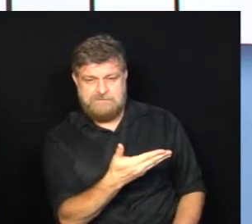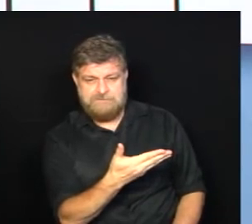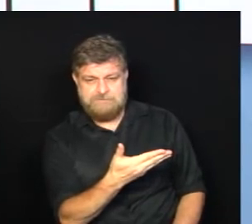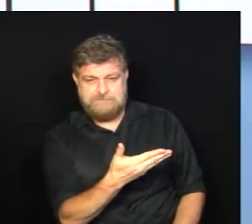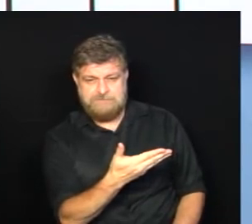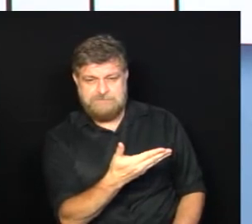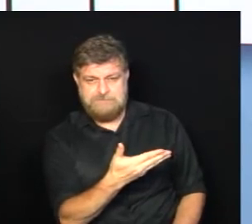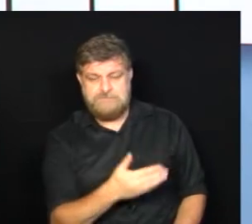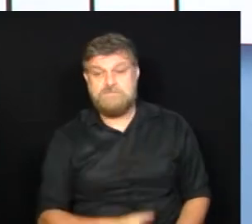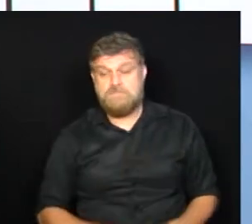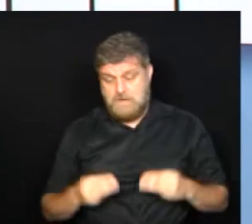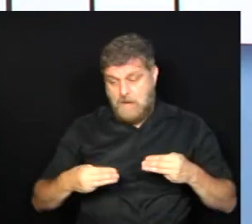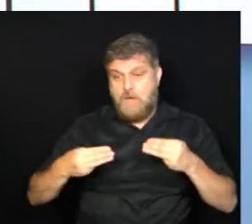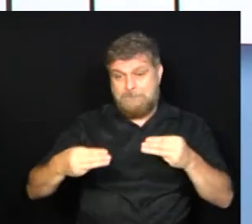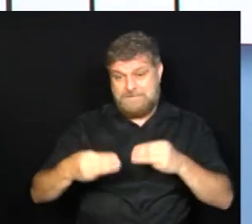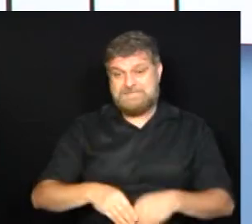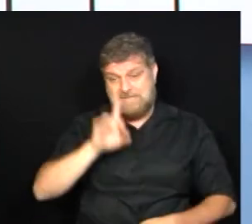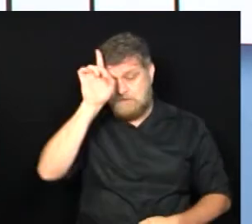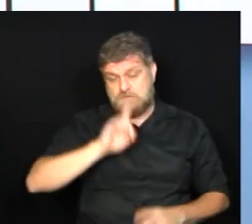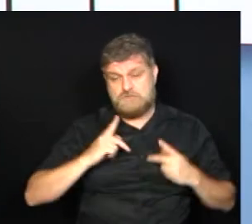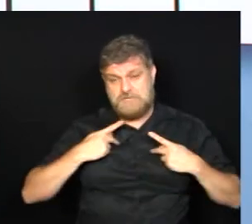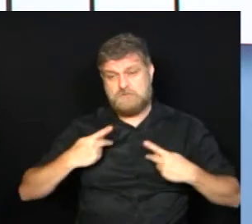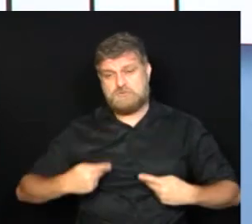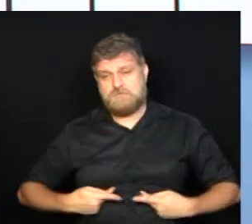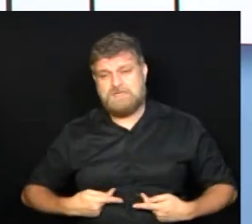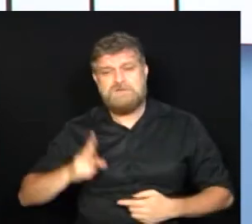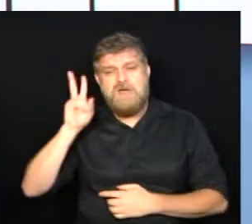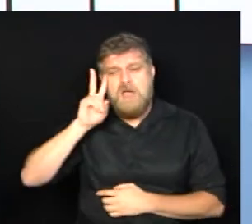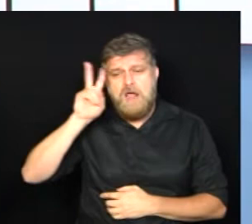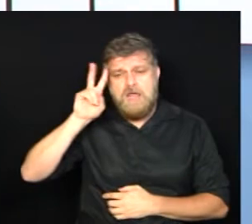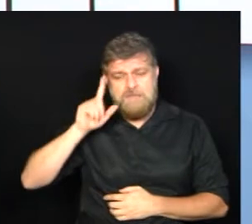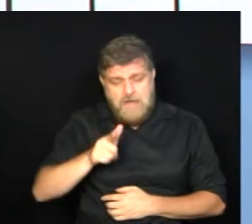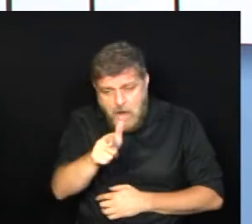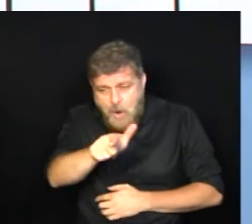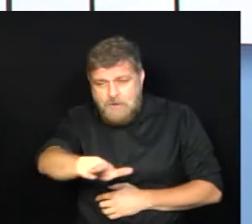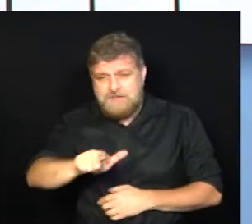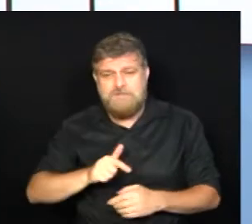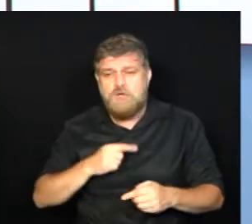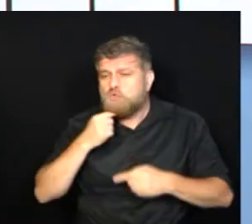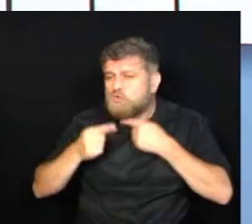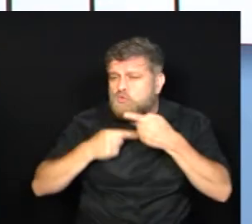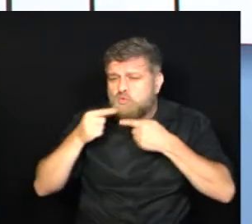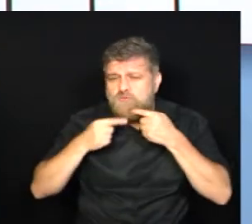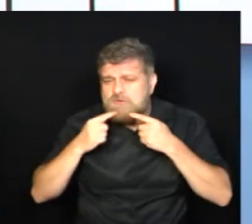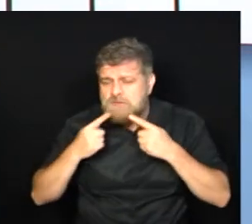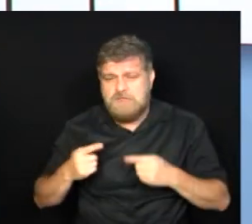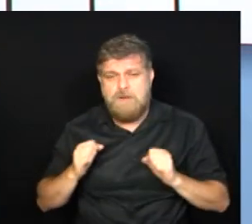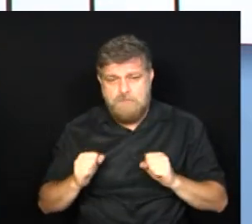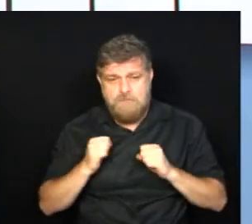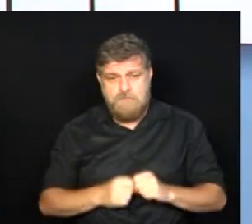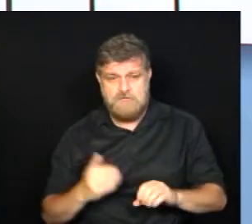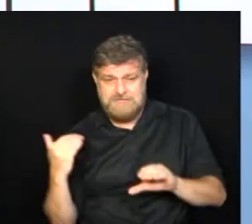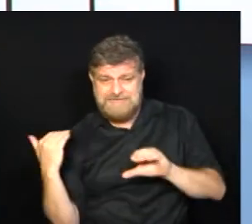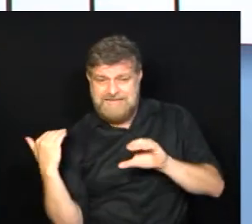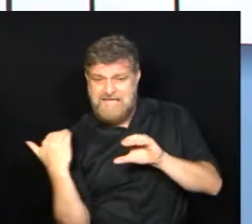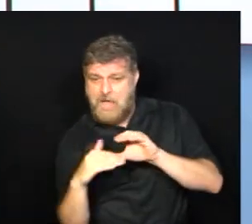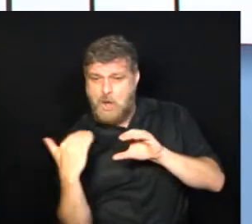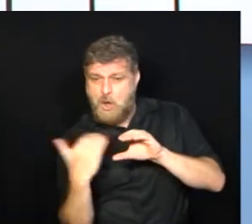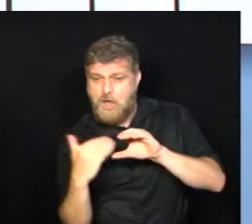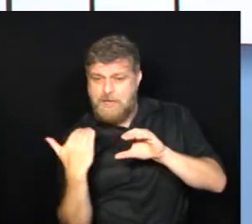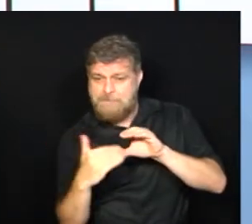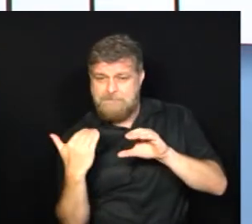www.gov.br/MDH, que é o Ministério de Direitos Humanos. Lembrando que, novamente, qualquer dúvida, o e-mail